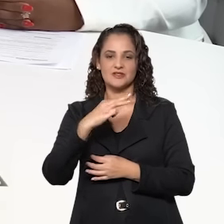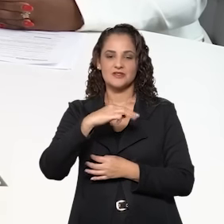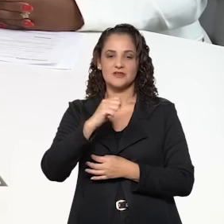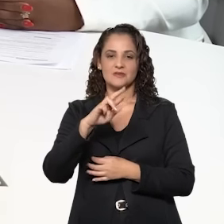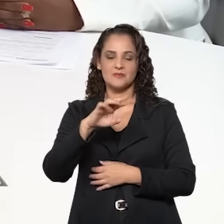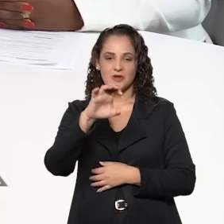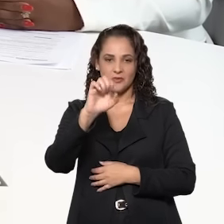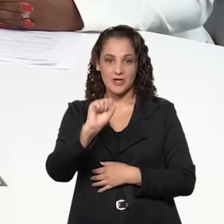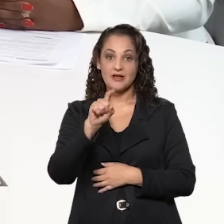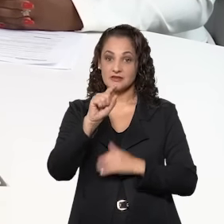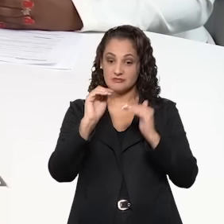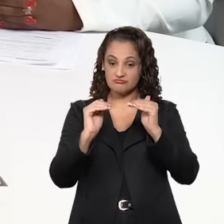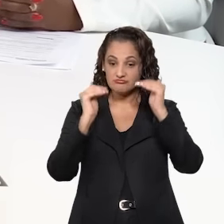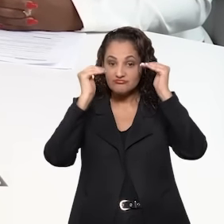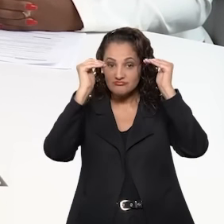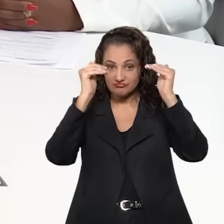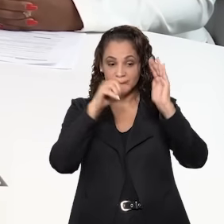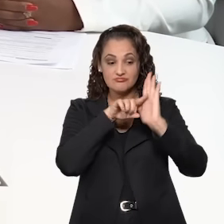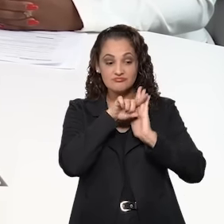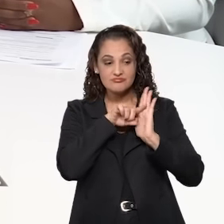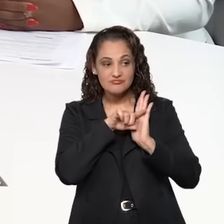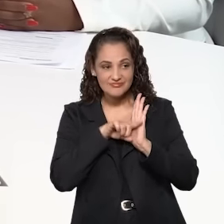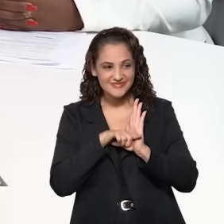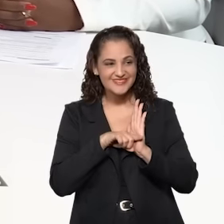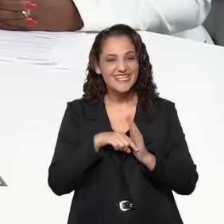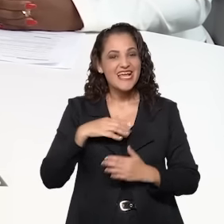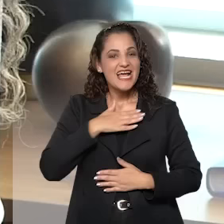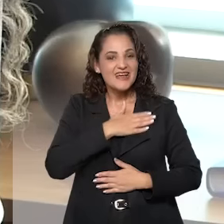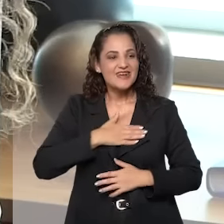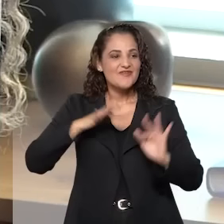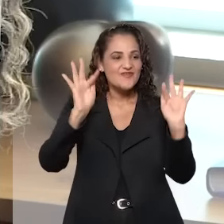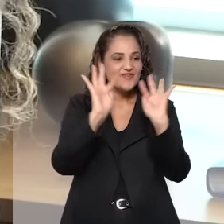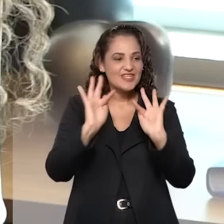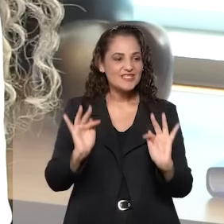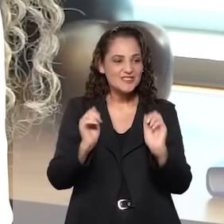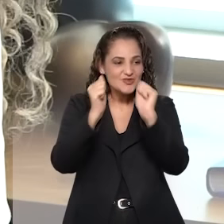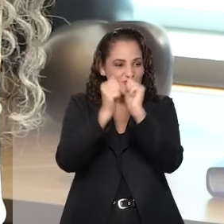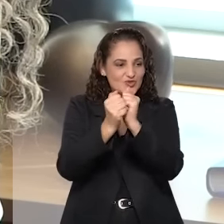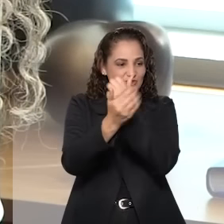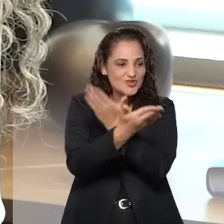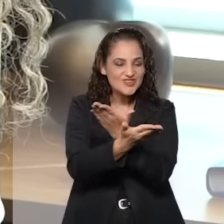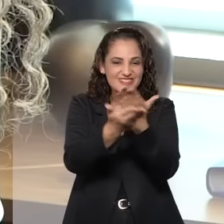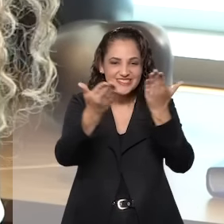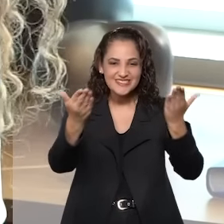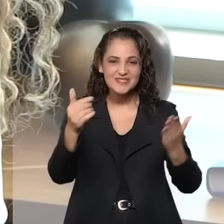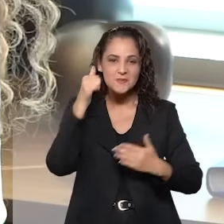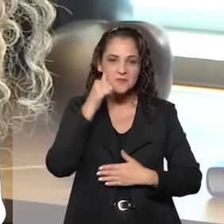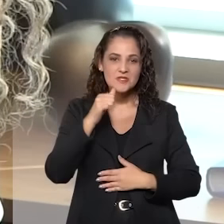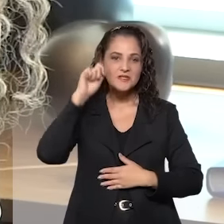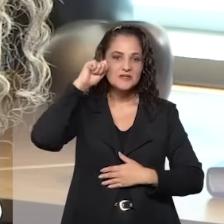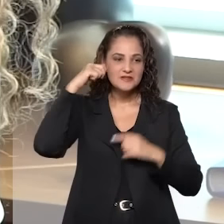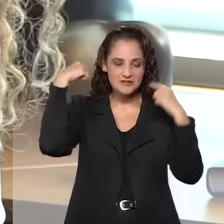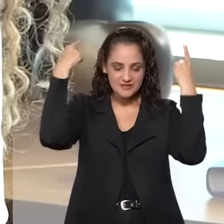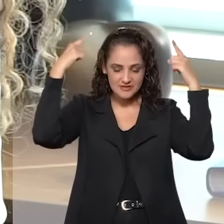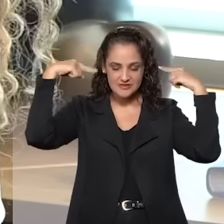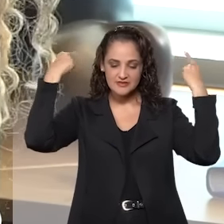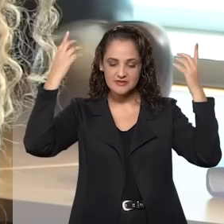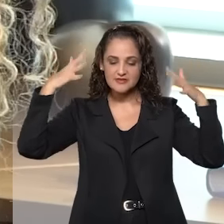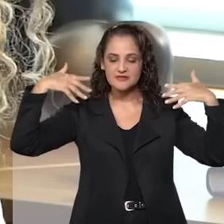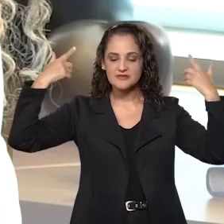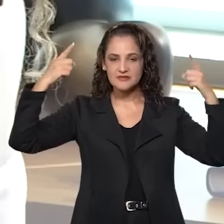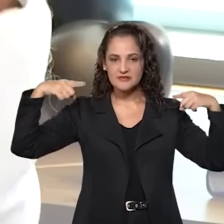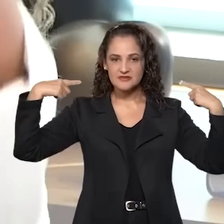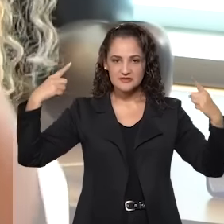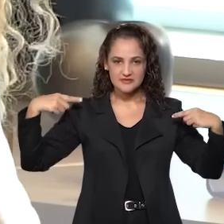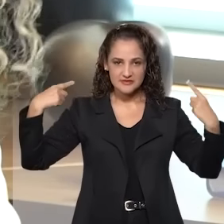tudo bem bem super feliz de estar aqui com vocês hoje sou uma mulher preta dos cabelos cacheados longos